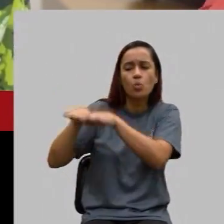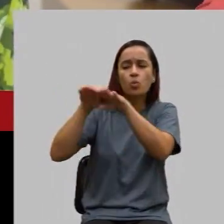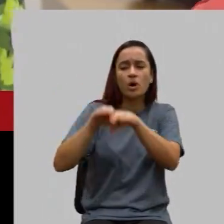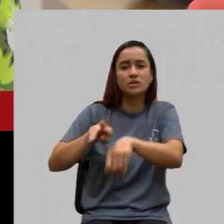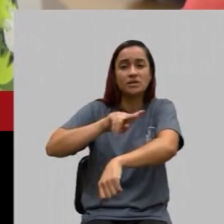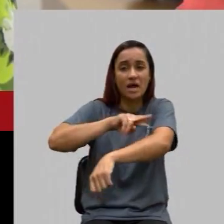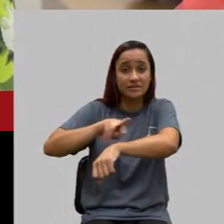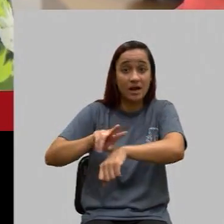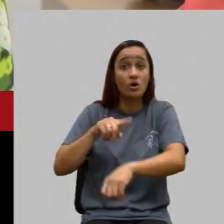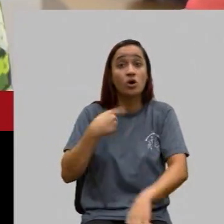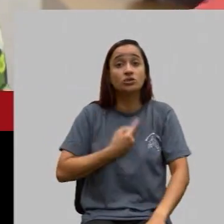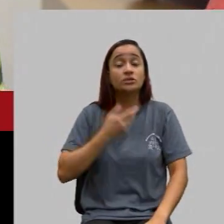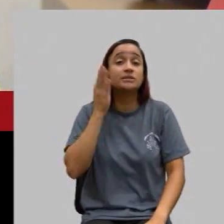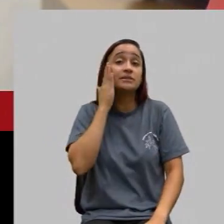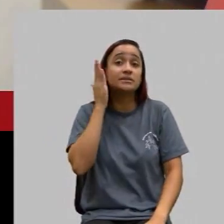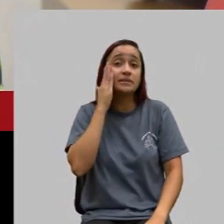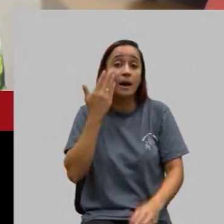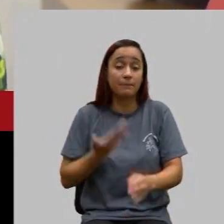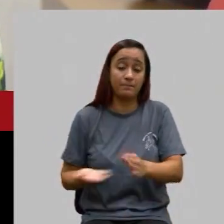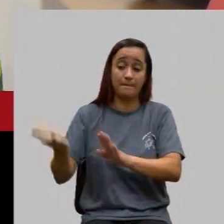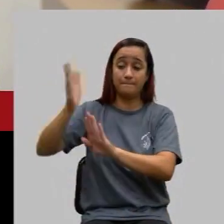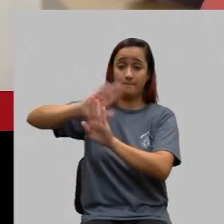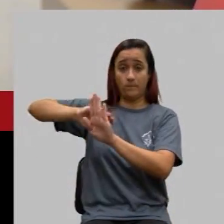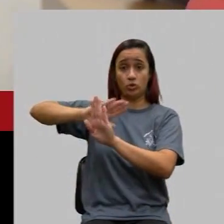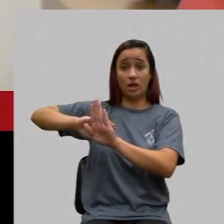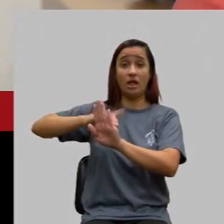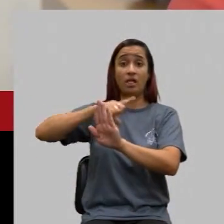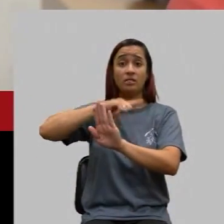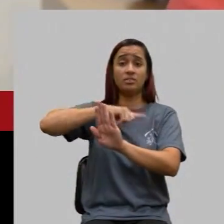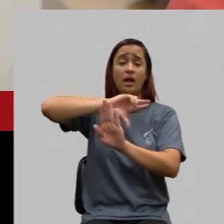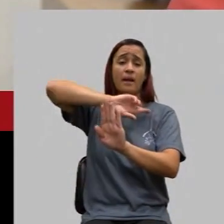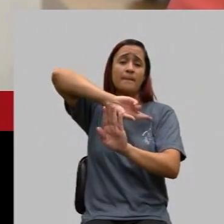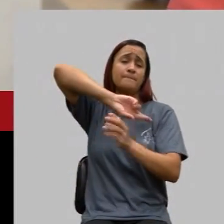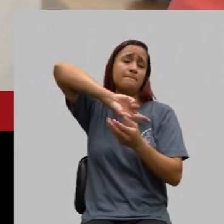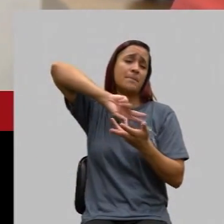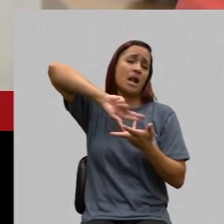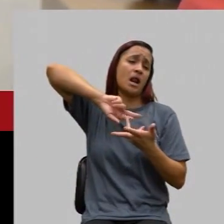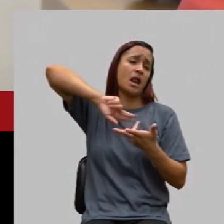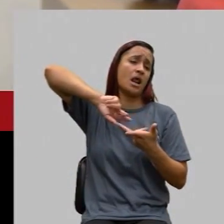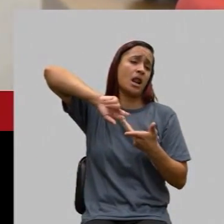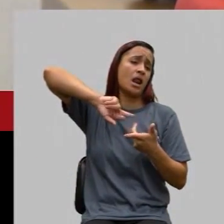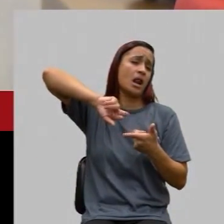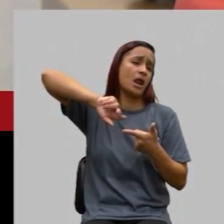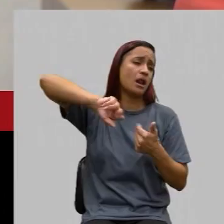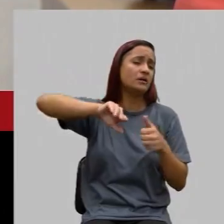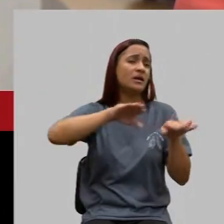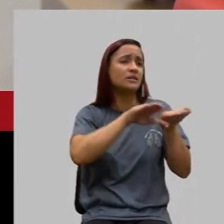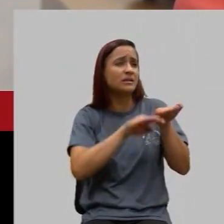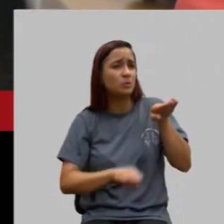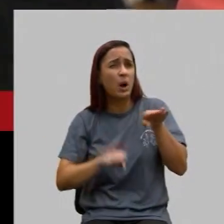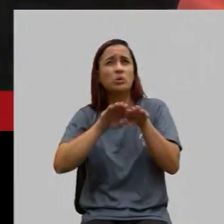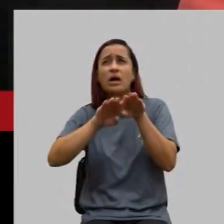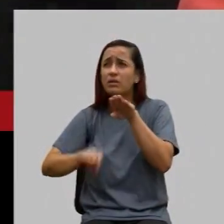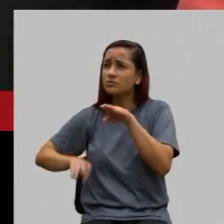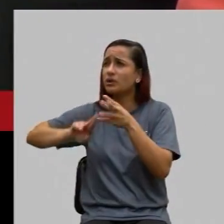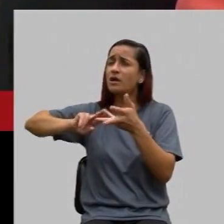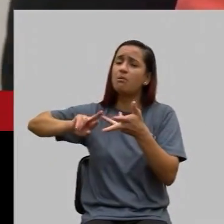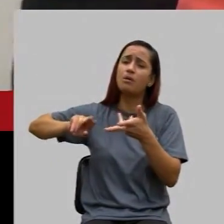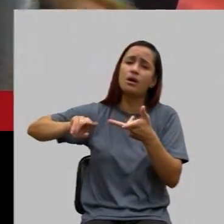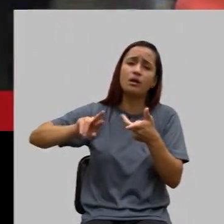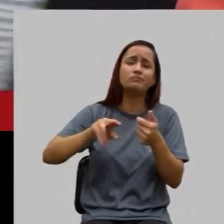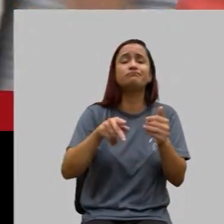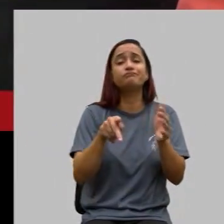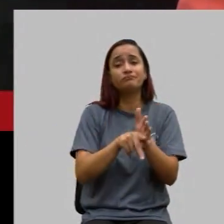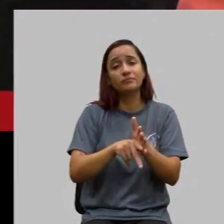nós desvelamos um véu de uma série de outras desigualdades e fenômenos perversos que incidem sobre